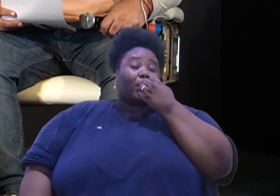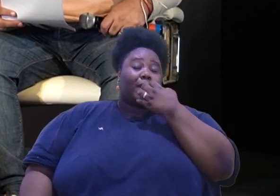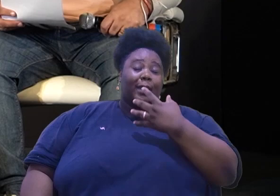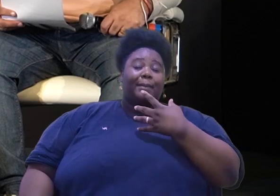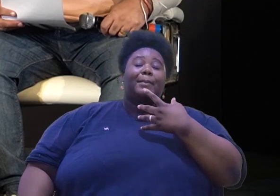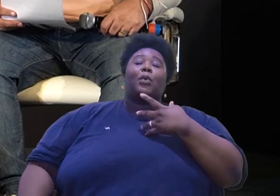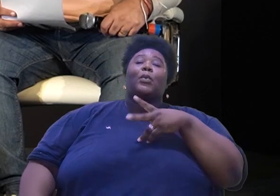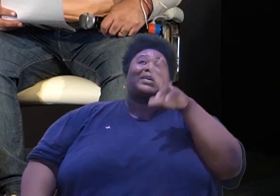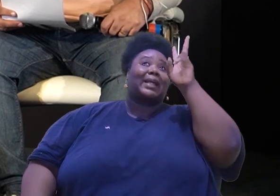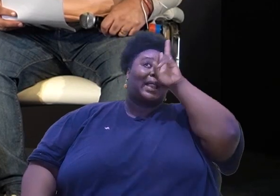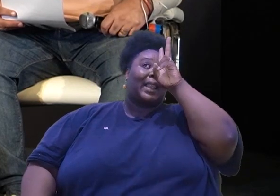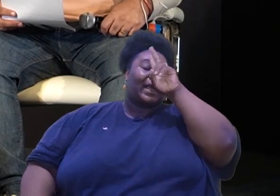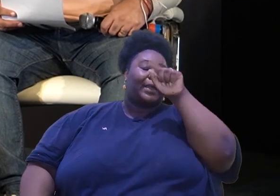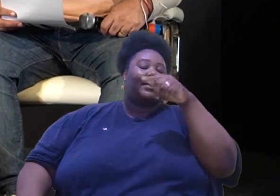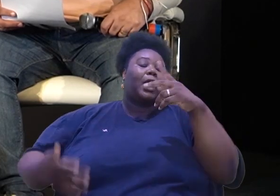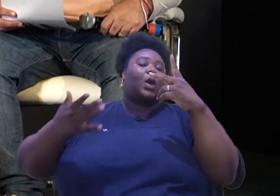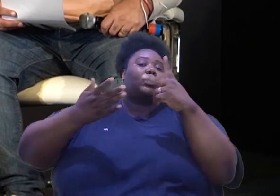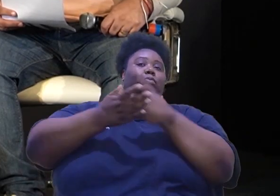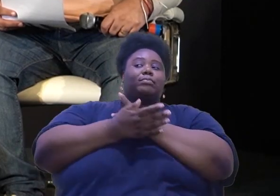vem sendo